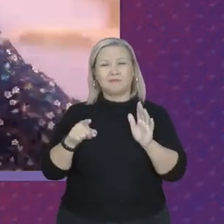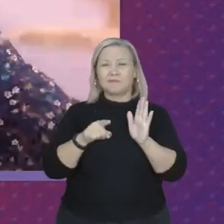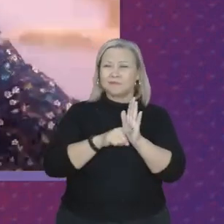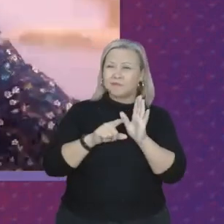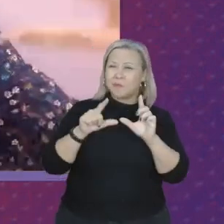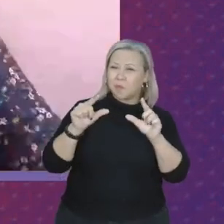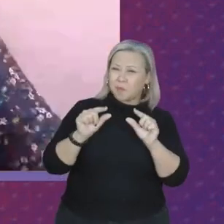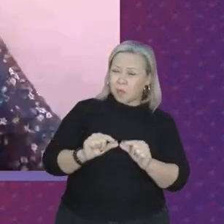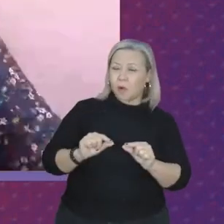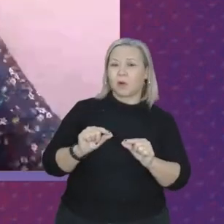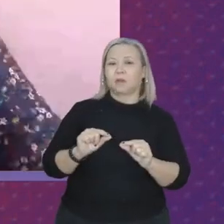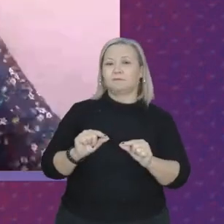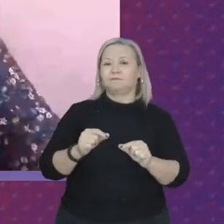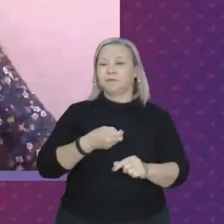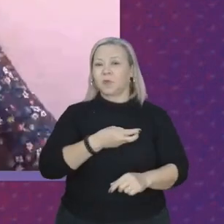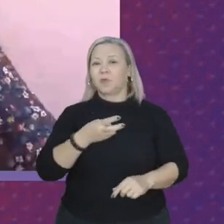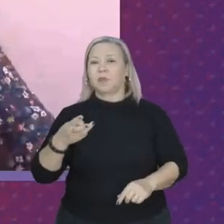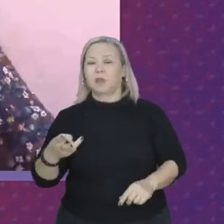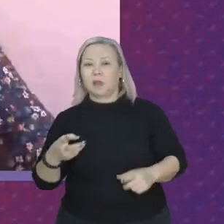de violência acontecendo.